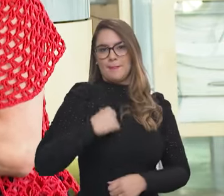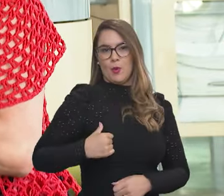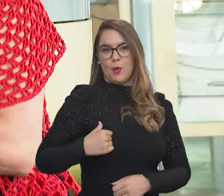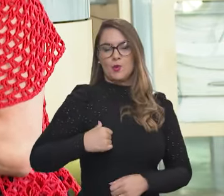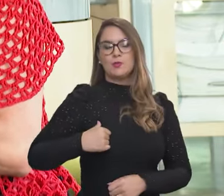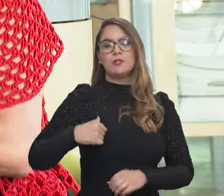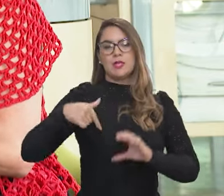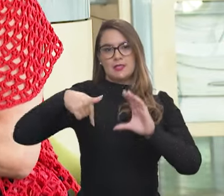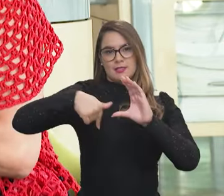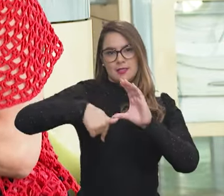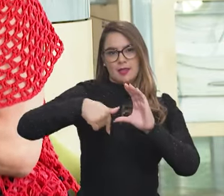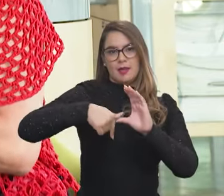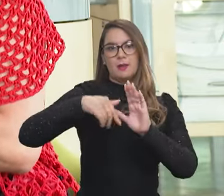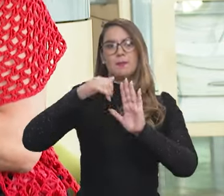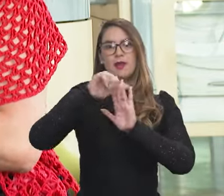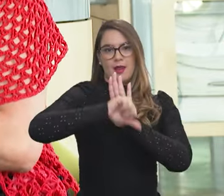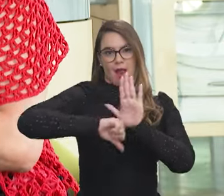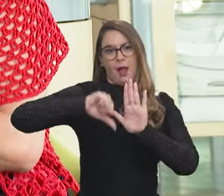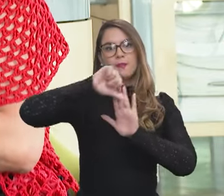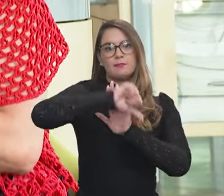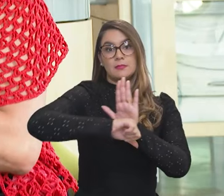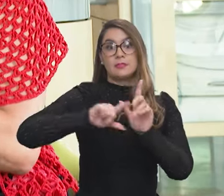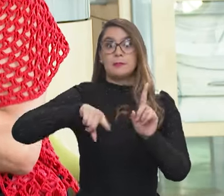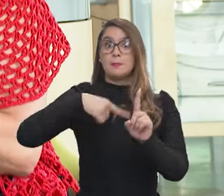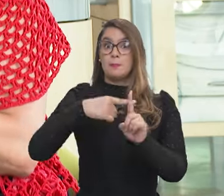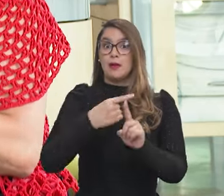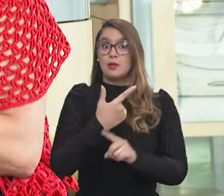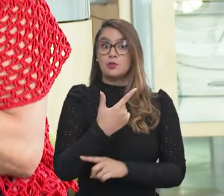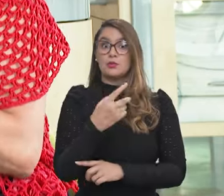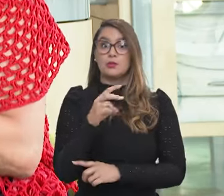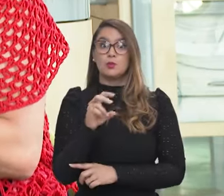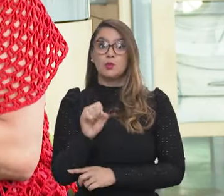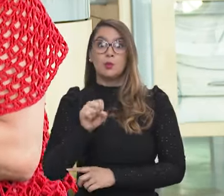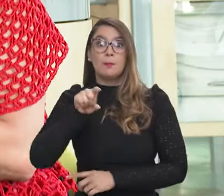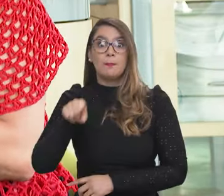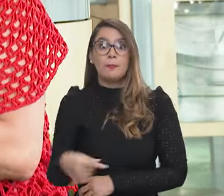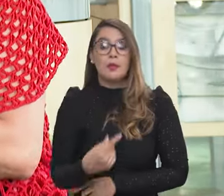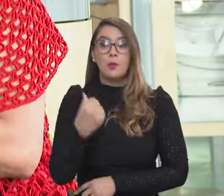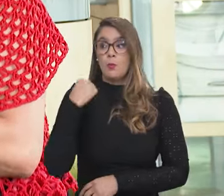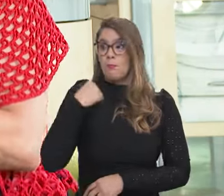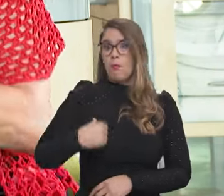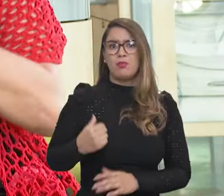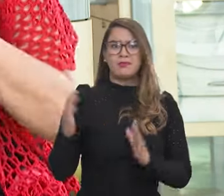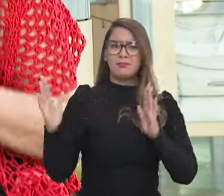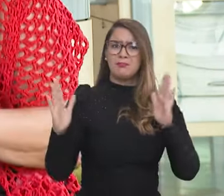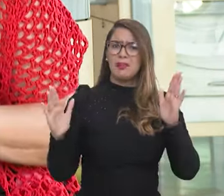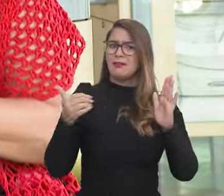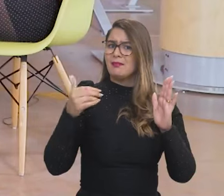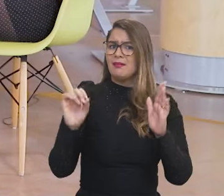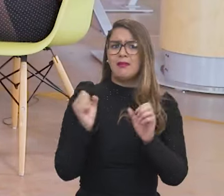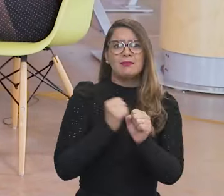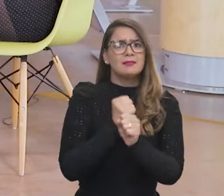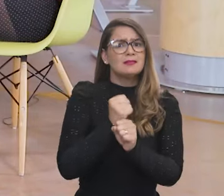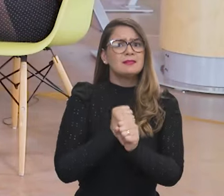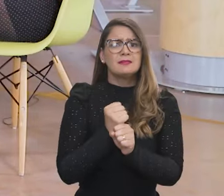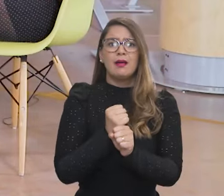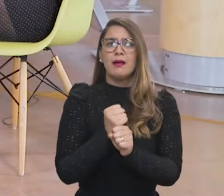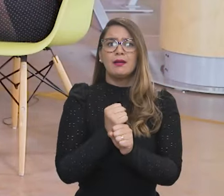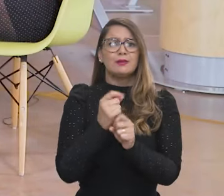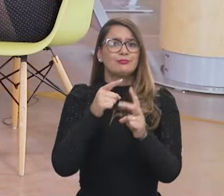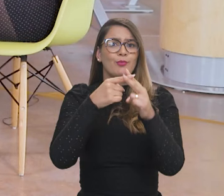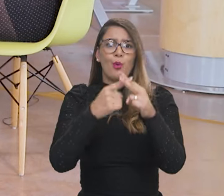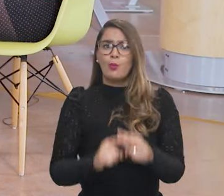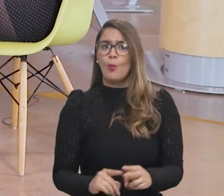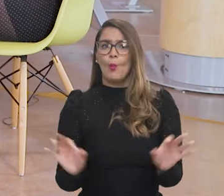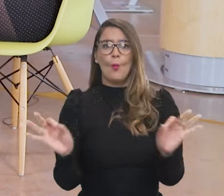bolsas do CNPq e CAPS. São mais de 258 mil bolsistas no Brasil todo que há 10 anos não tinham reajuste.